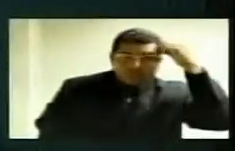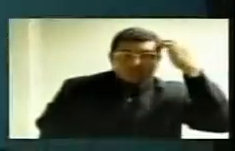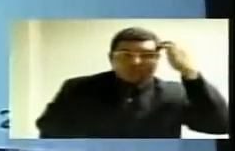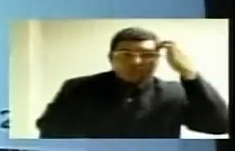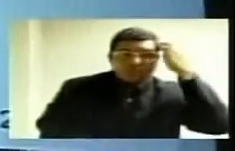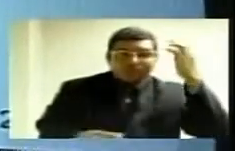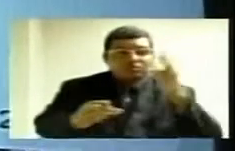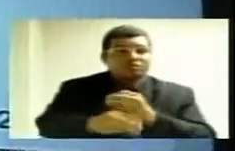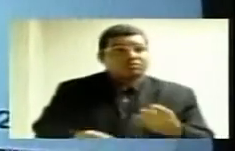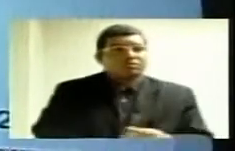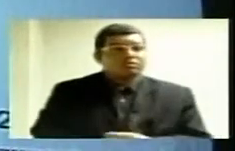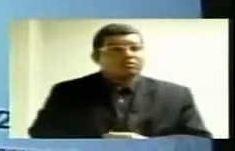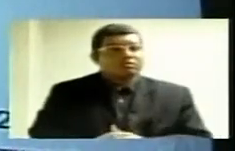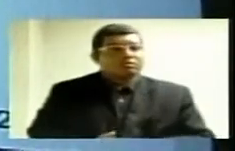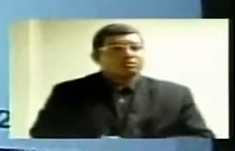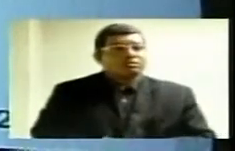apagar a tela.